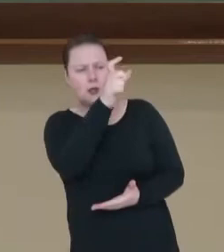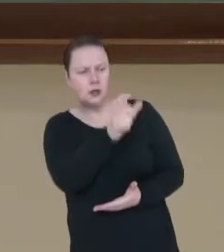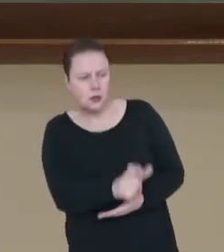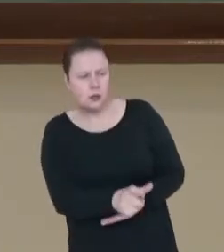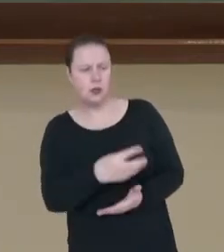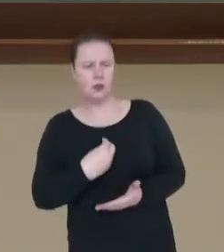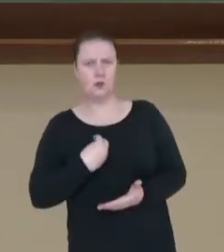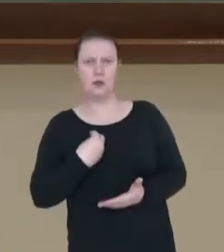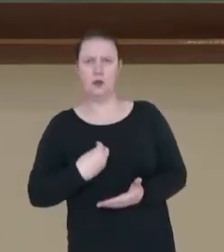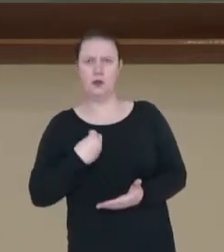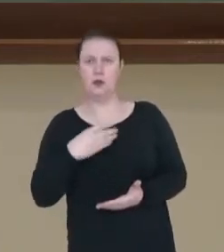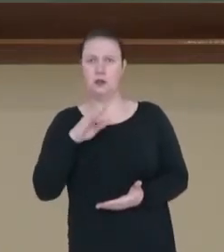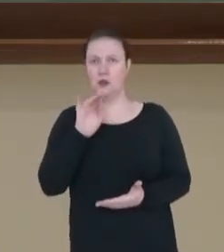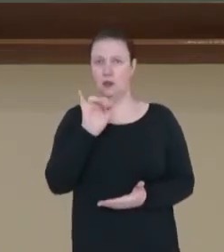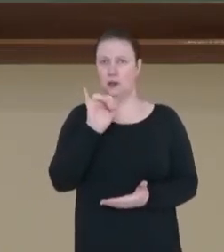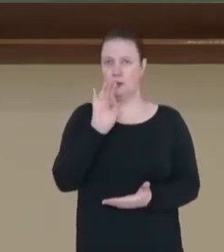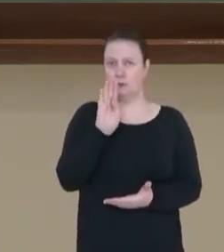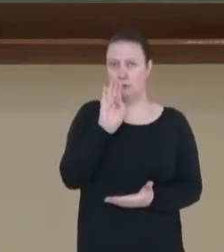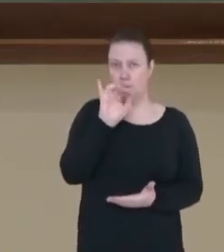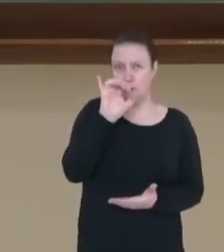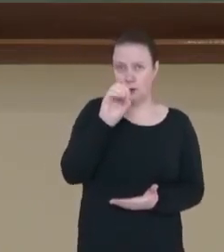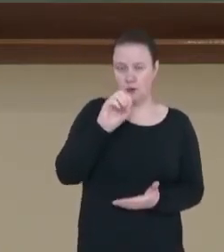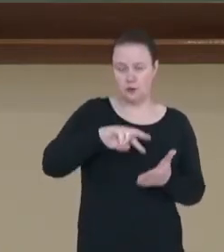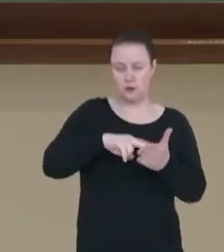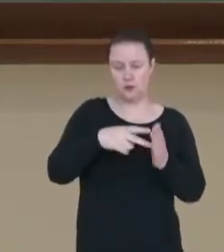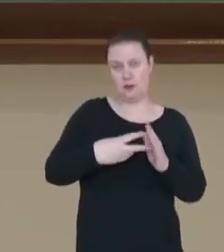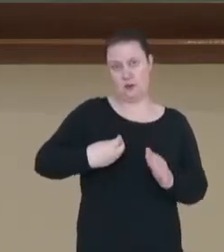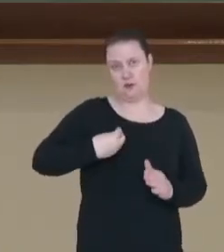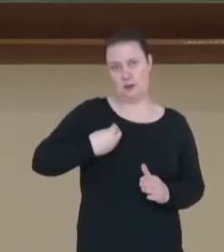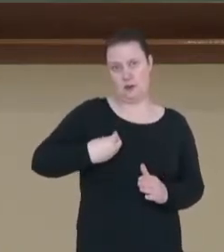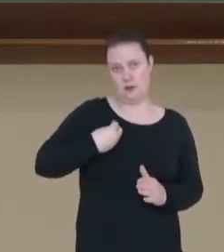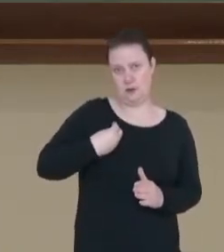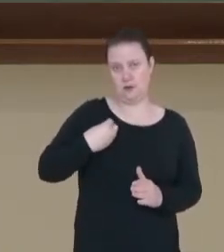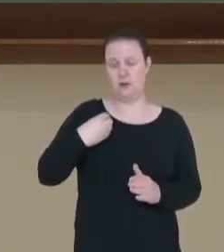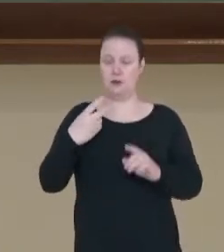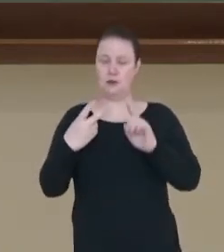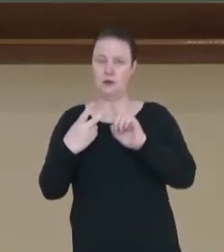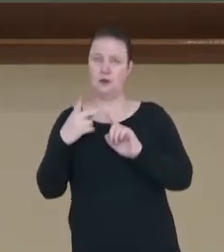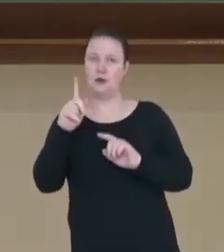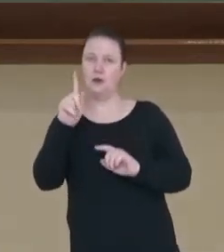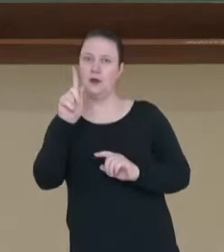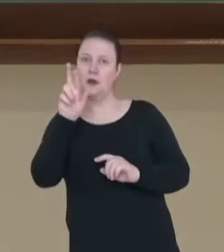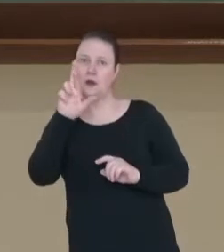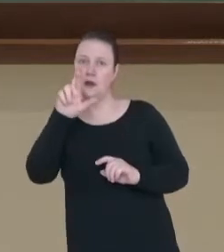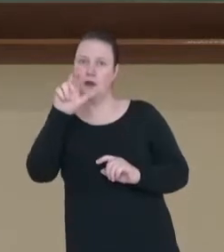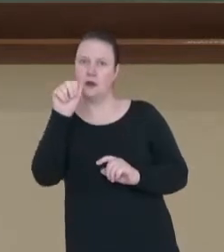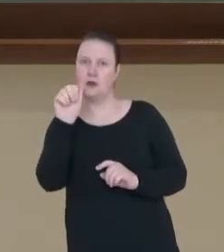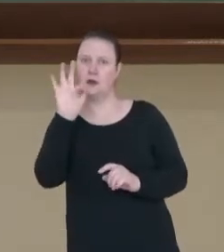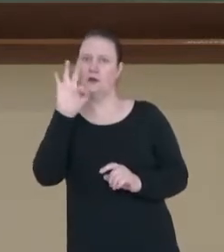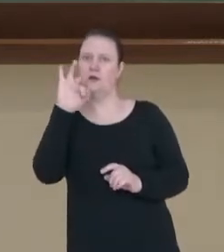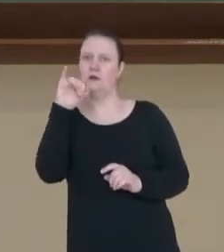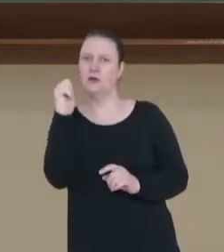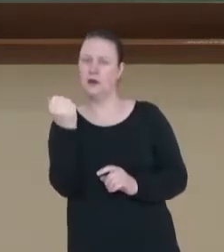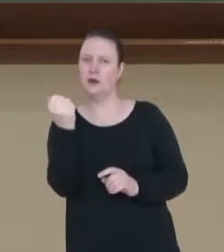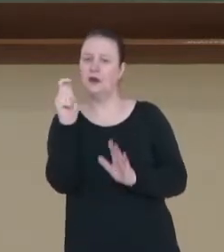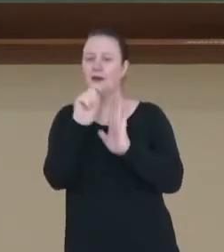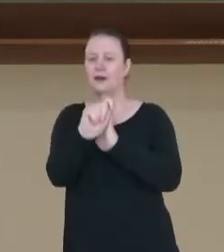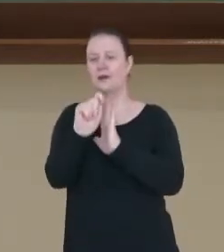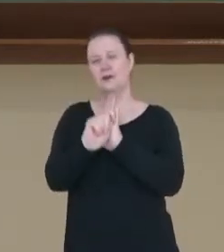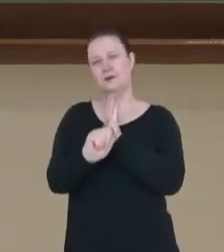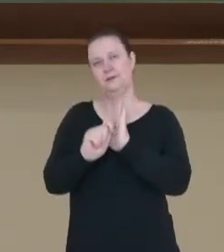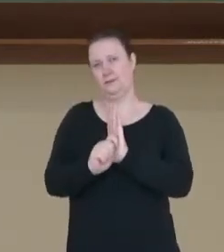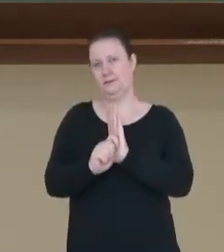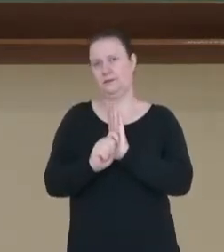bio, vida, grafia, escrita, e também saber o contexto em que ele produziu algumas obras, né?